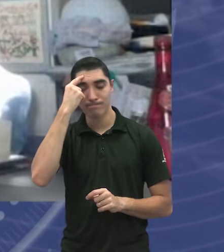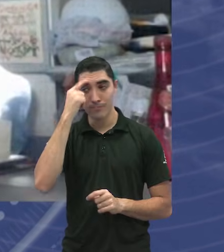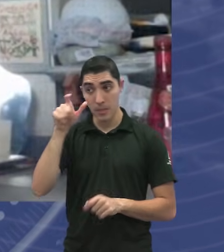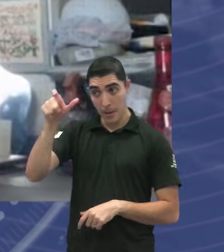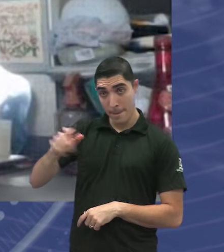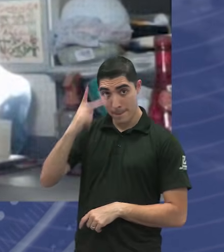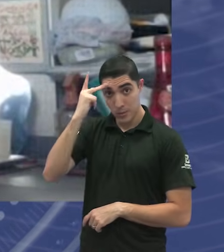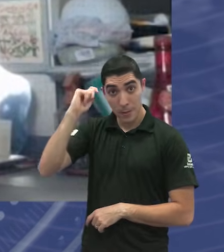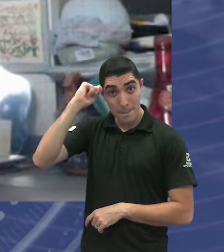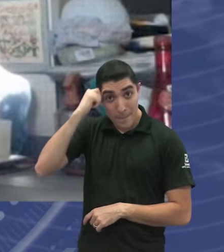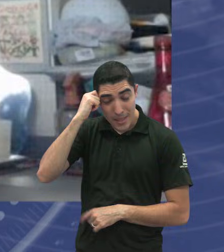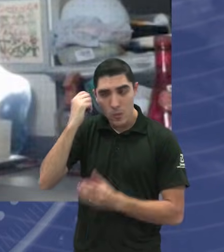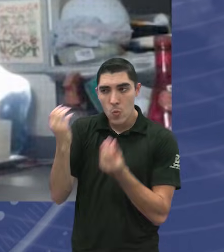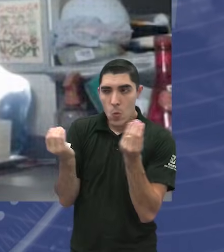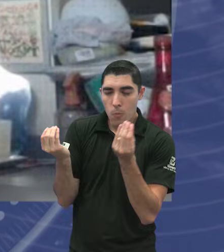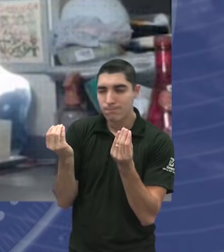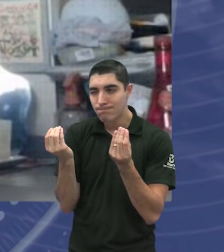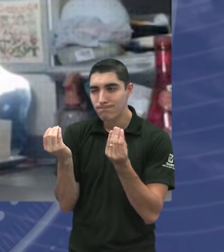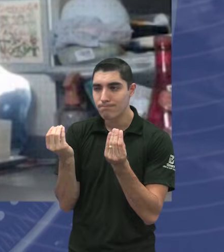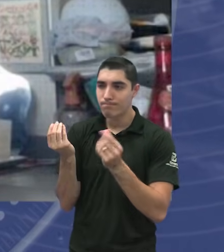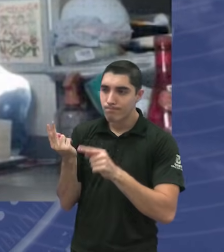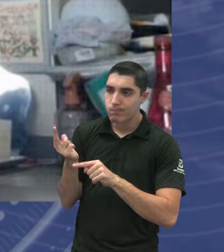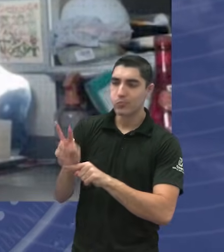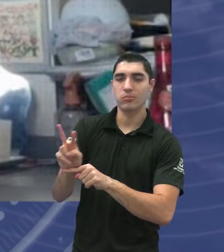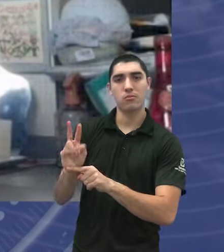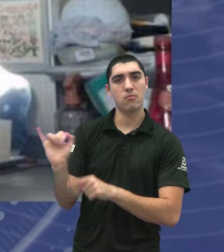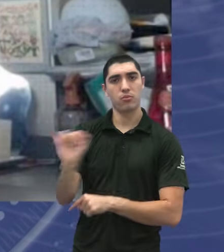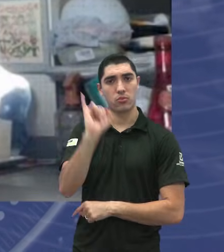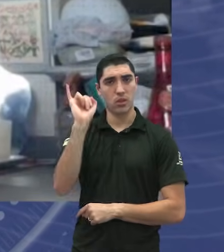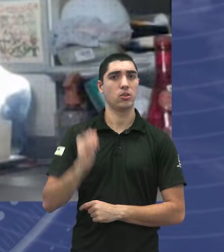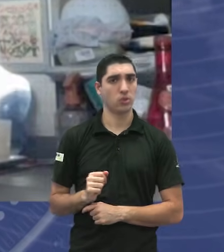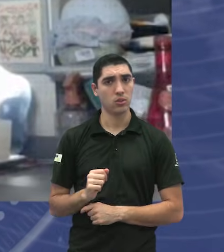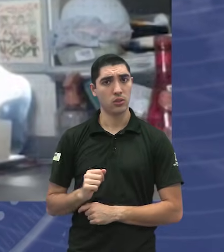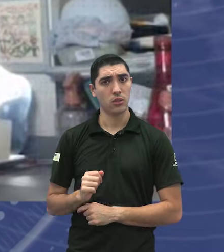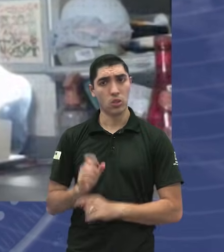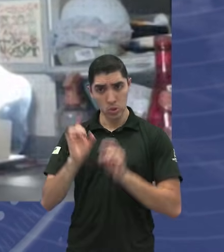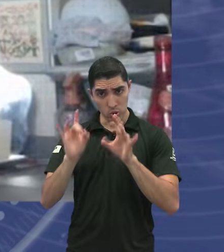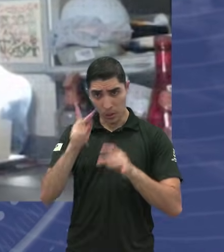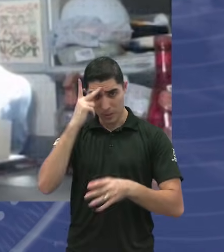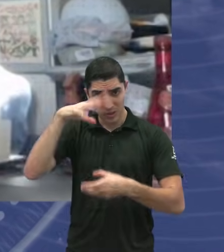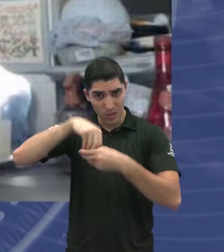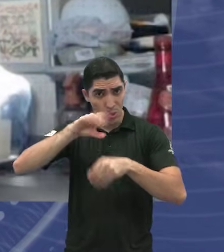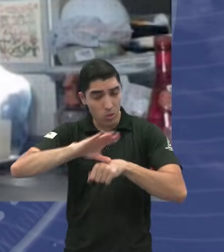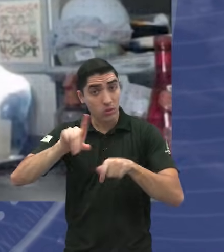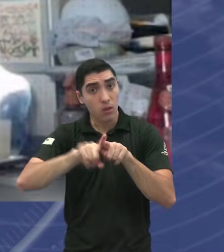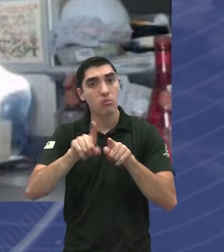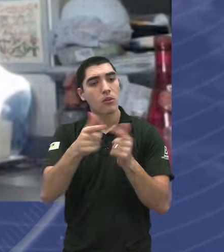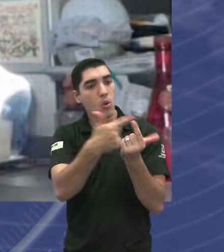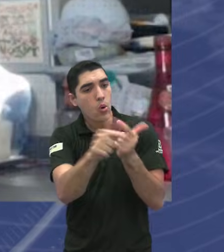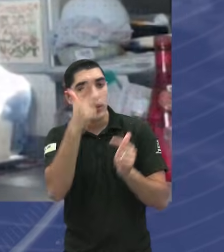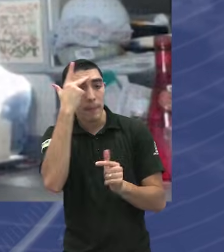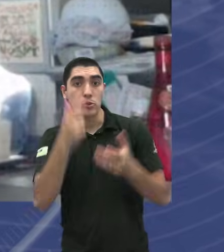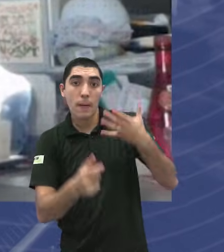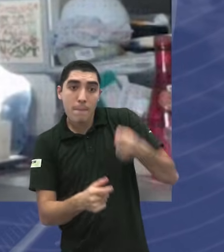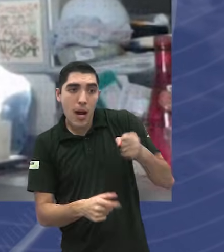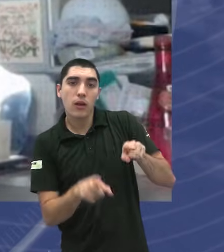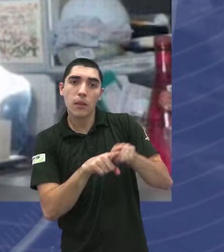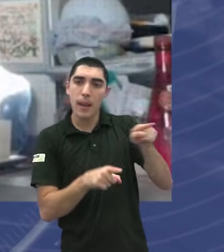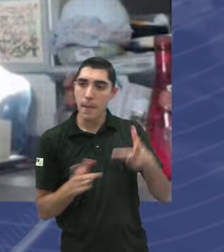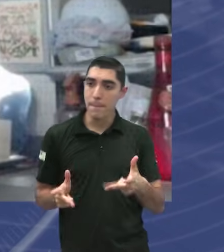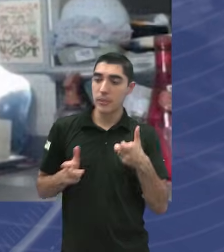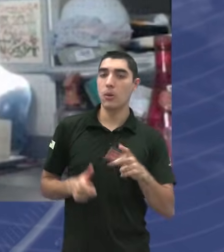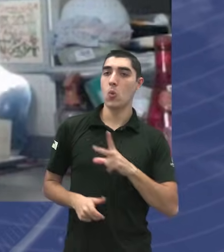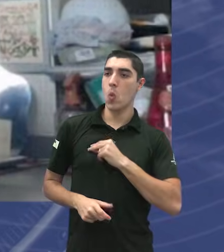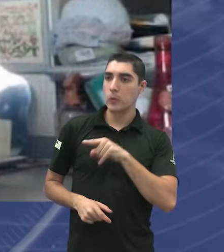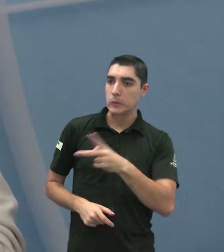para a pessoa negra, assim, né? Que é importante de ter. Não só as pessoas negras que estão no curso, mas as pessoas brancas, para também quebrar essa noção que a